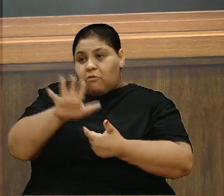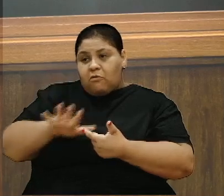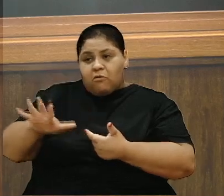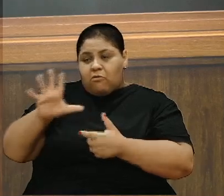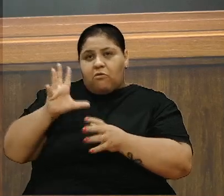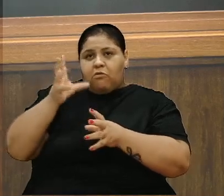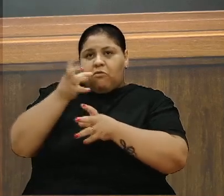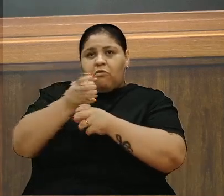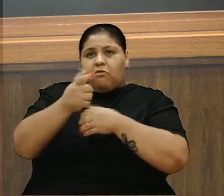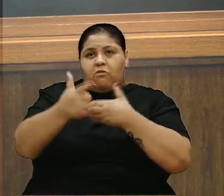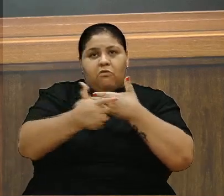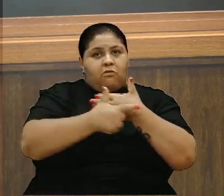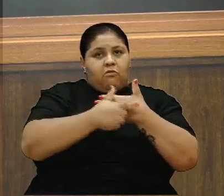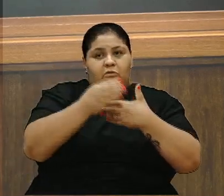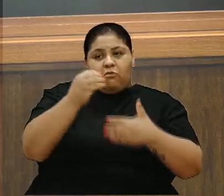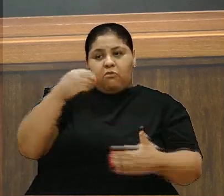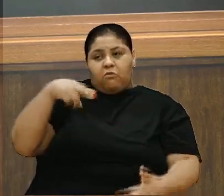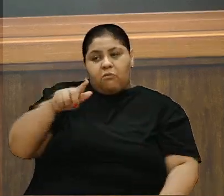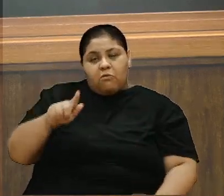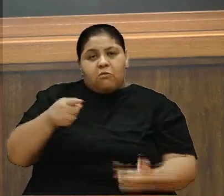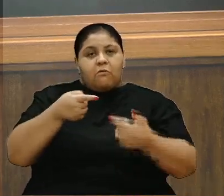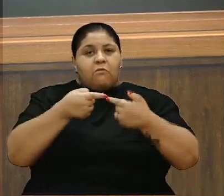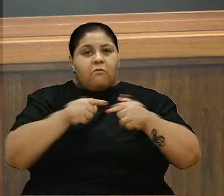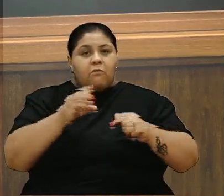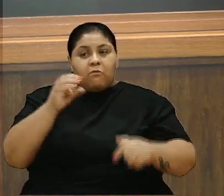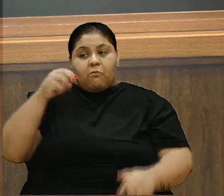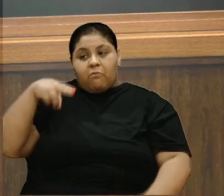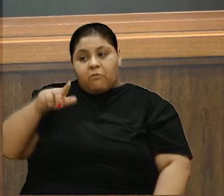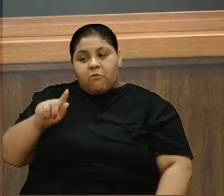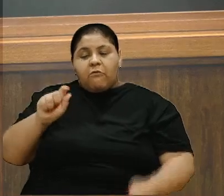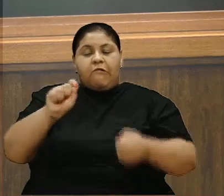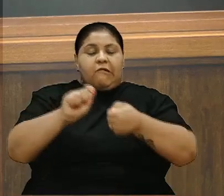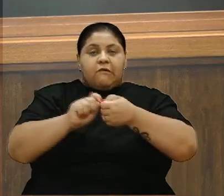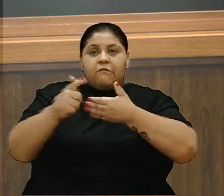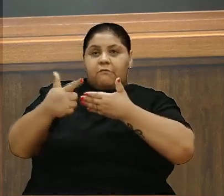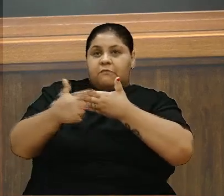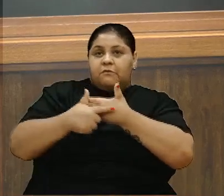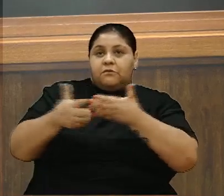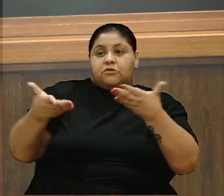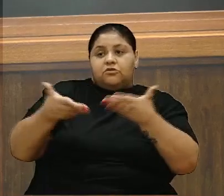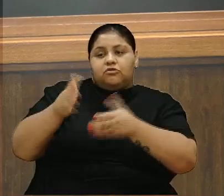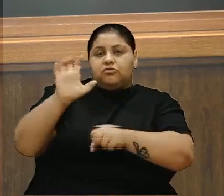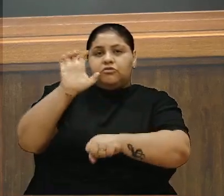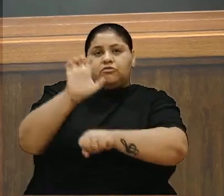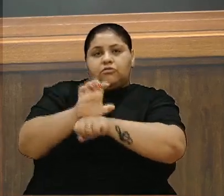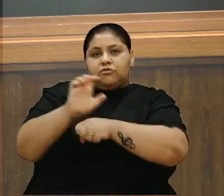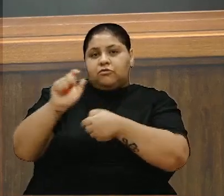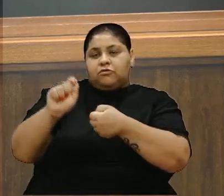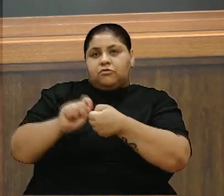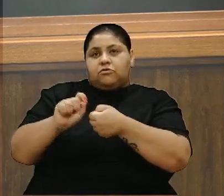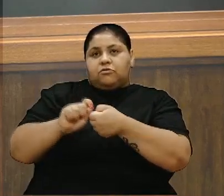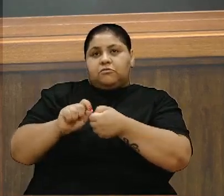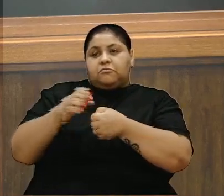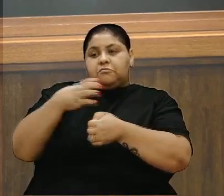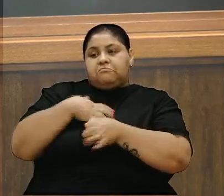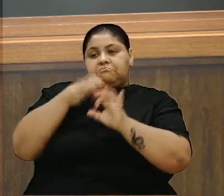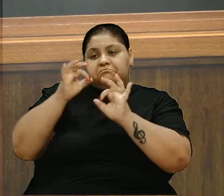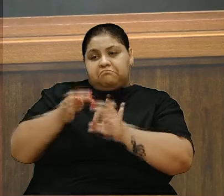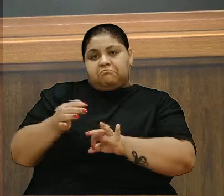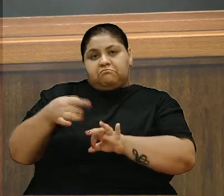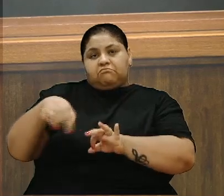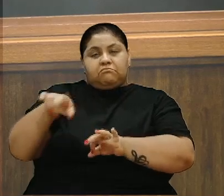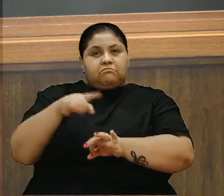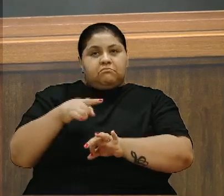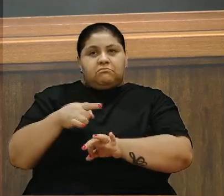ser papel das ONGs, mas enquanto as ONGs estão fazendo aquele papel, já que o Estado não faz de forma adequada, nós não